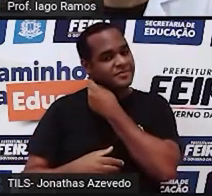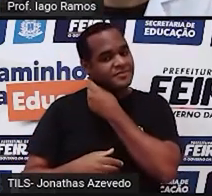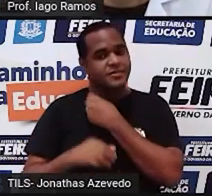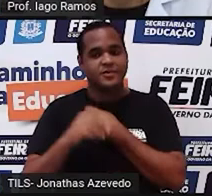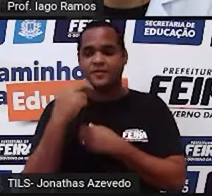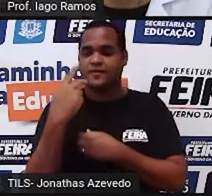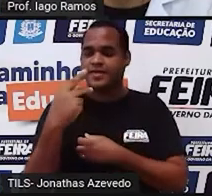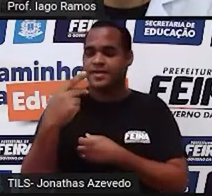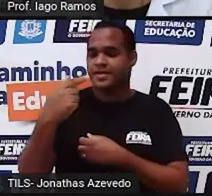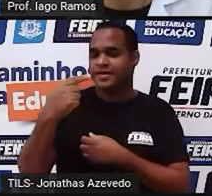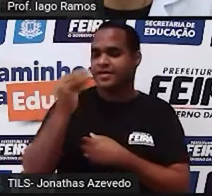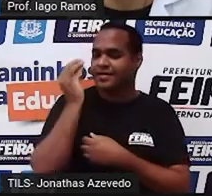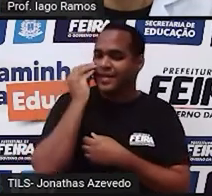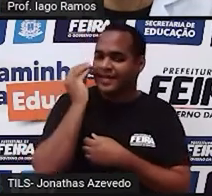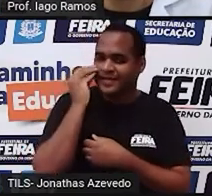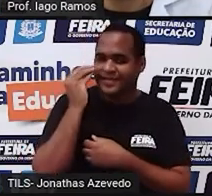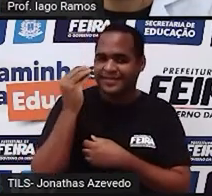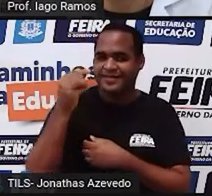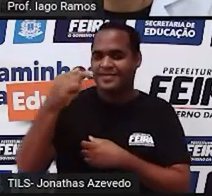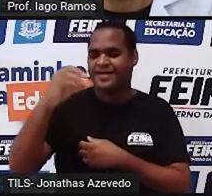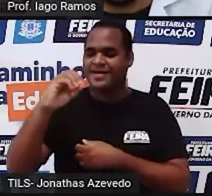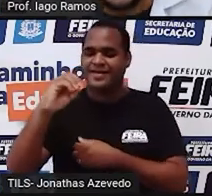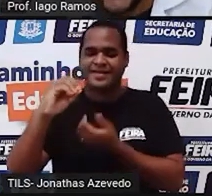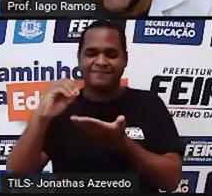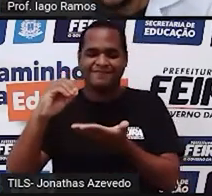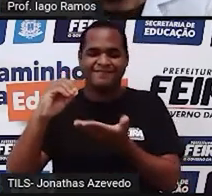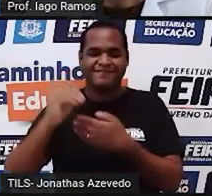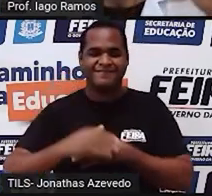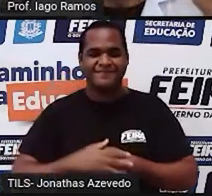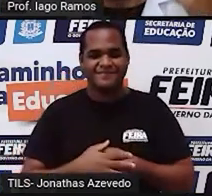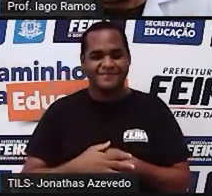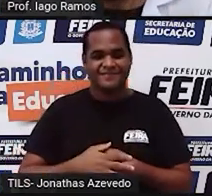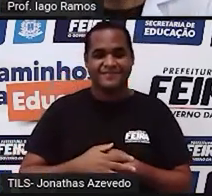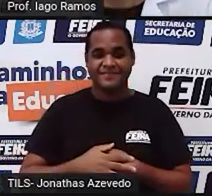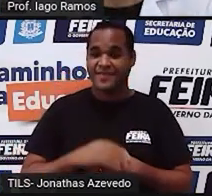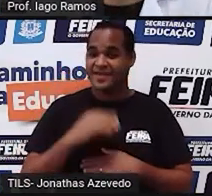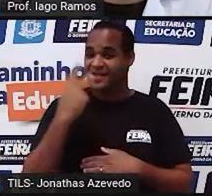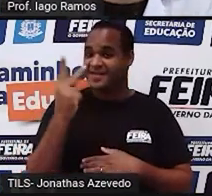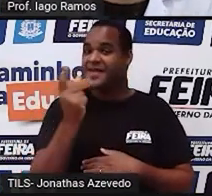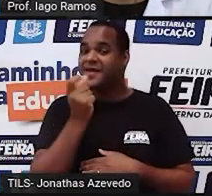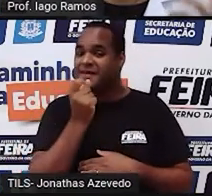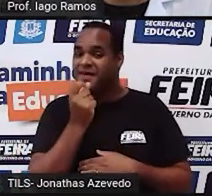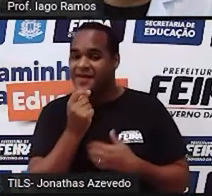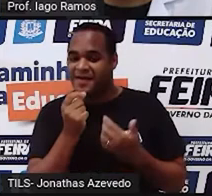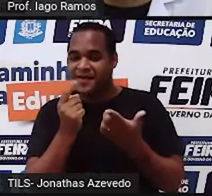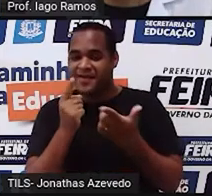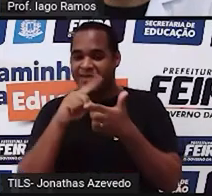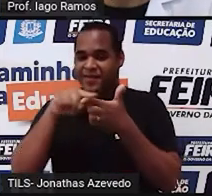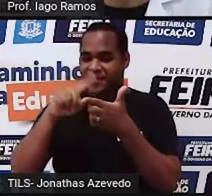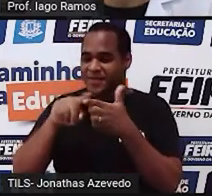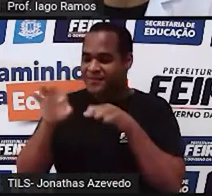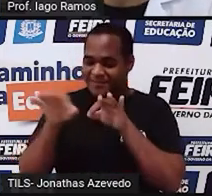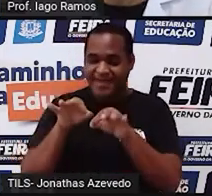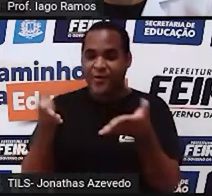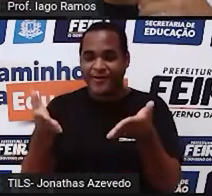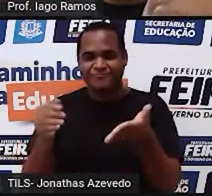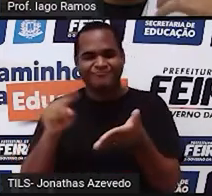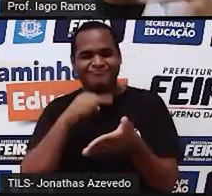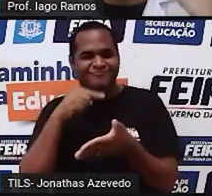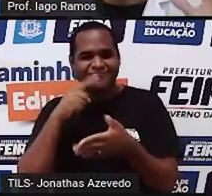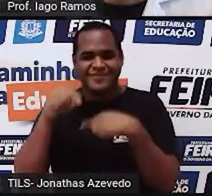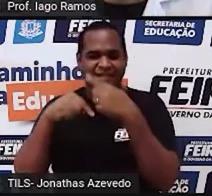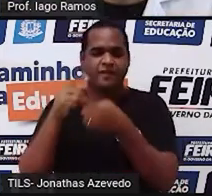há 70 foi isso eu te dar um probleminha de matemática e você não resolve naquele